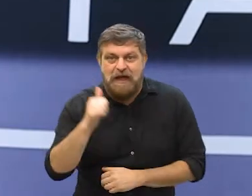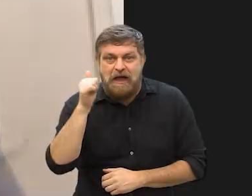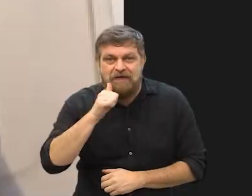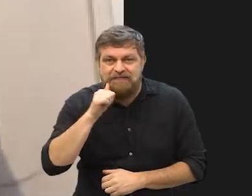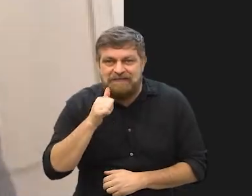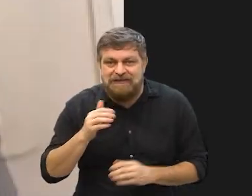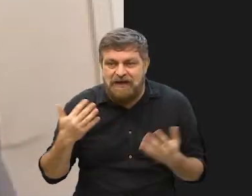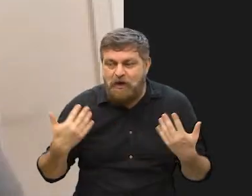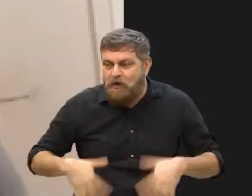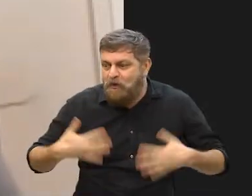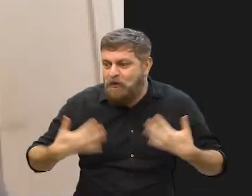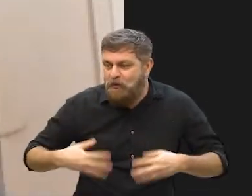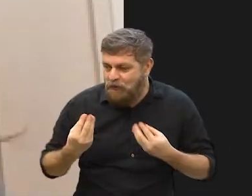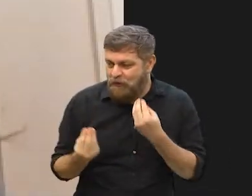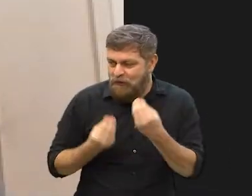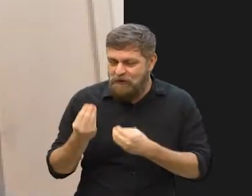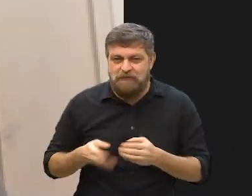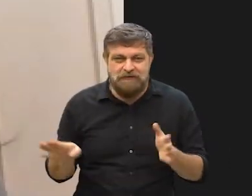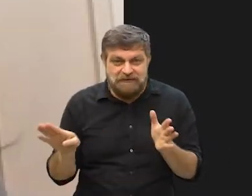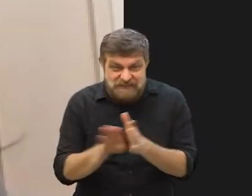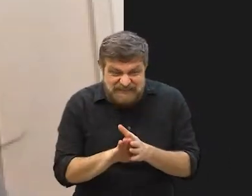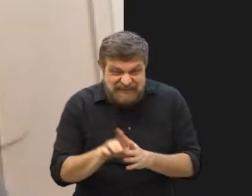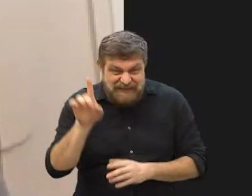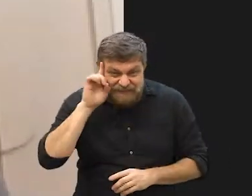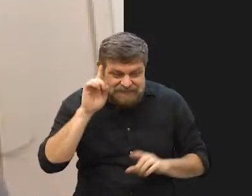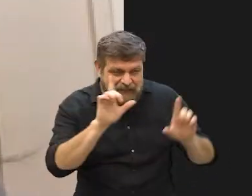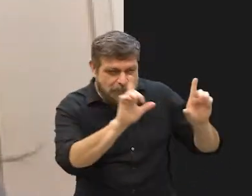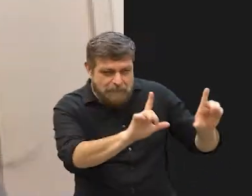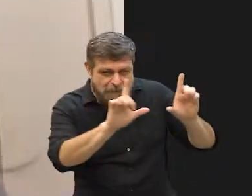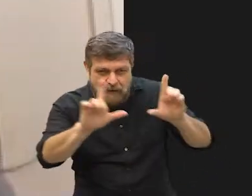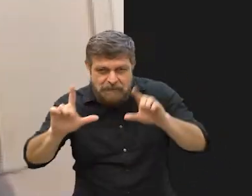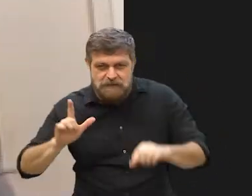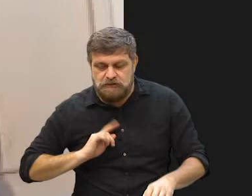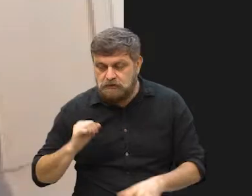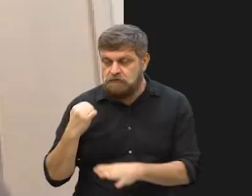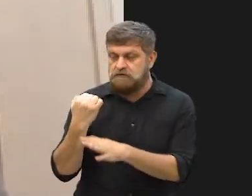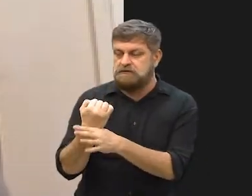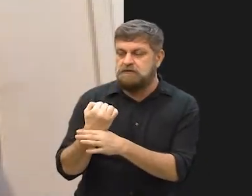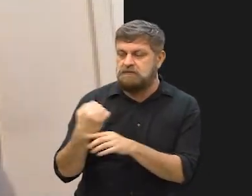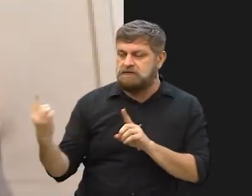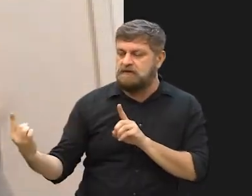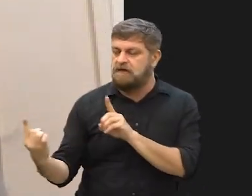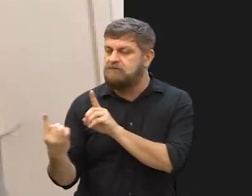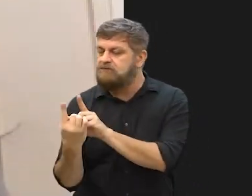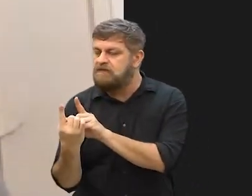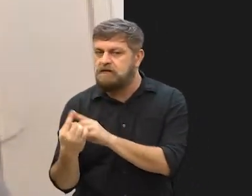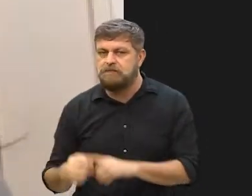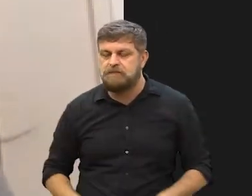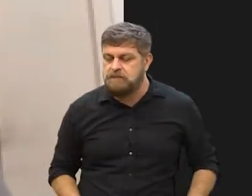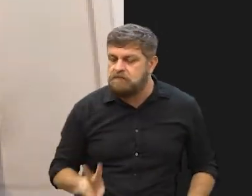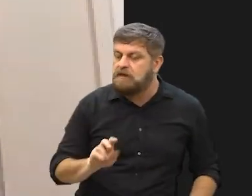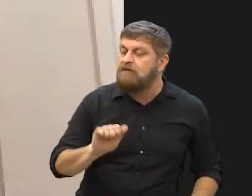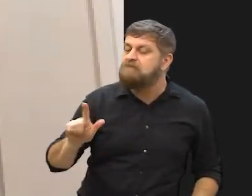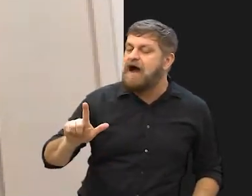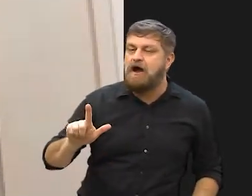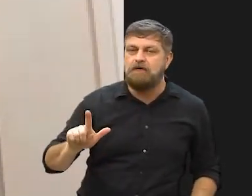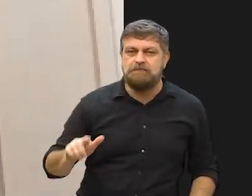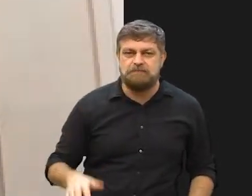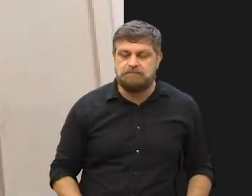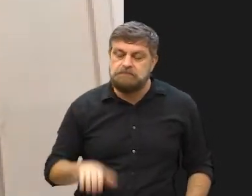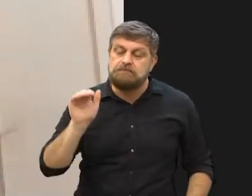ai, meu Deus, como vai ficar isso? Chegando lá na exposição, um segurança me abordou no meio do caminho. Val não,